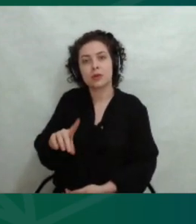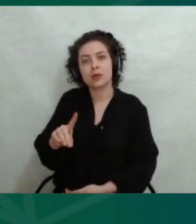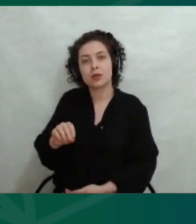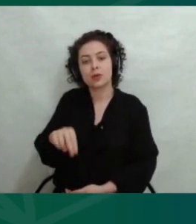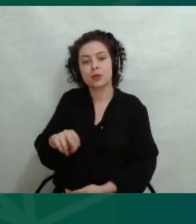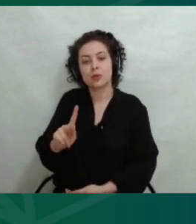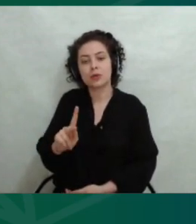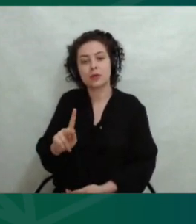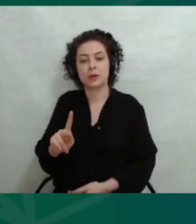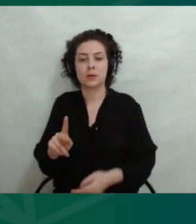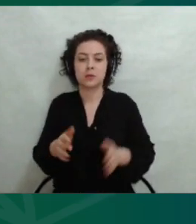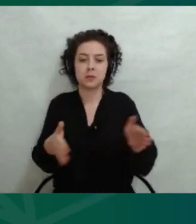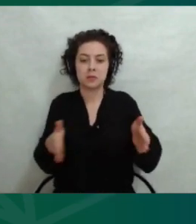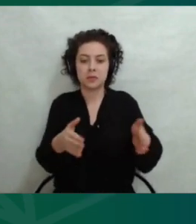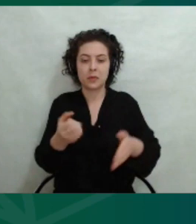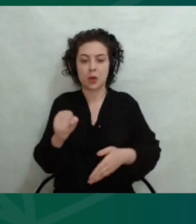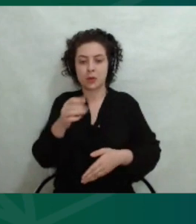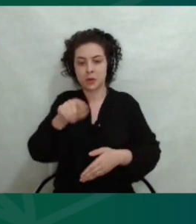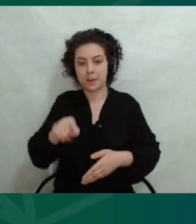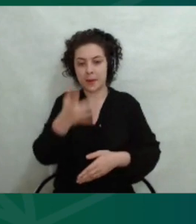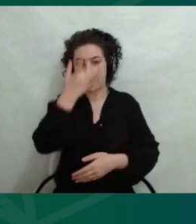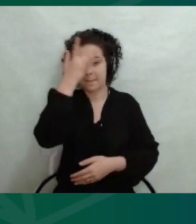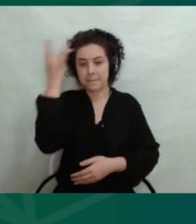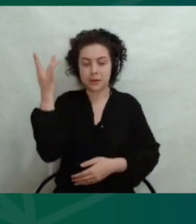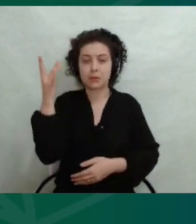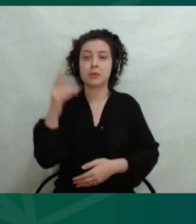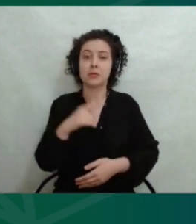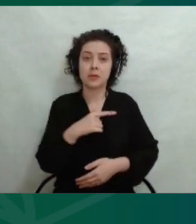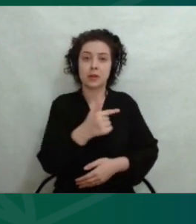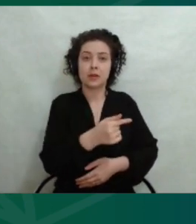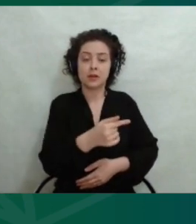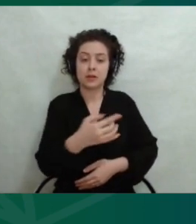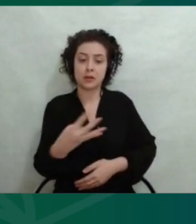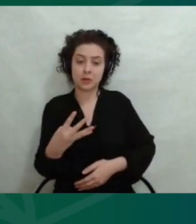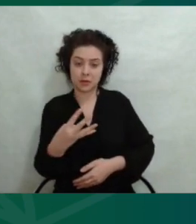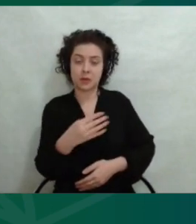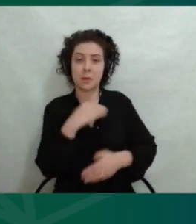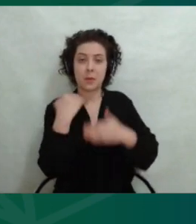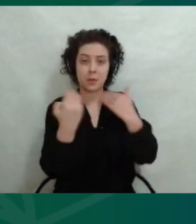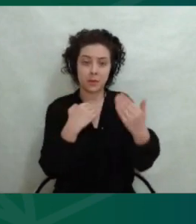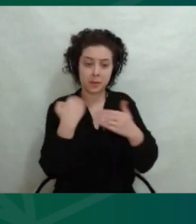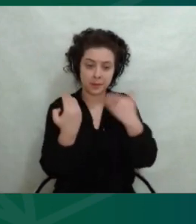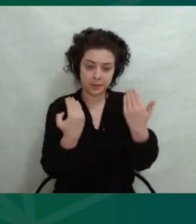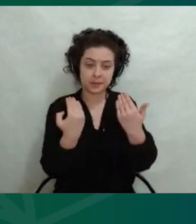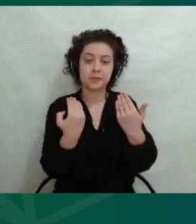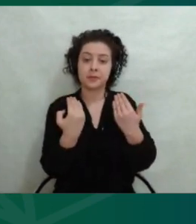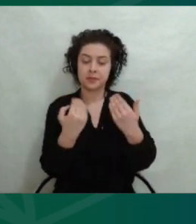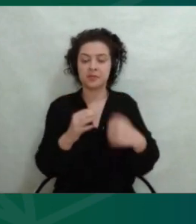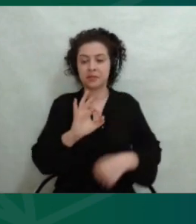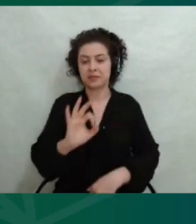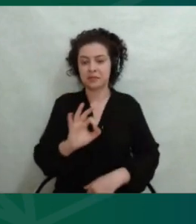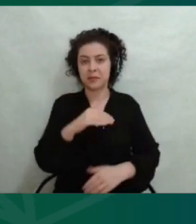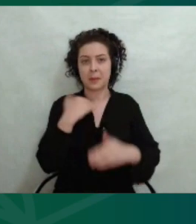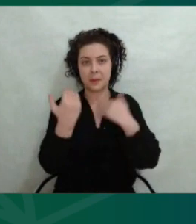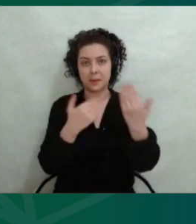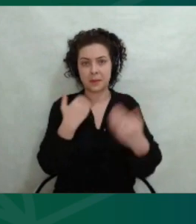de 8.000 pessoas, com 774 mortes, uma taxa de letalidade em torno de